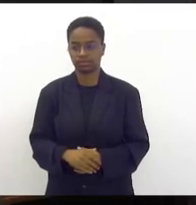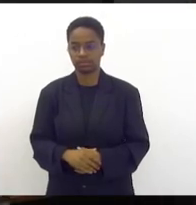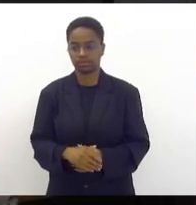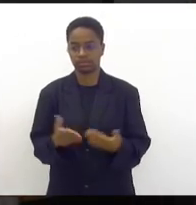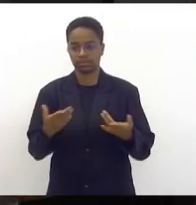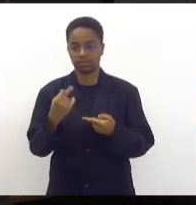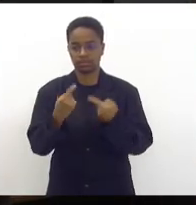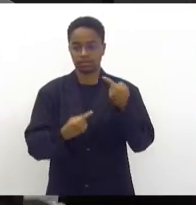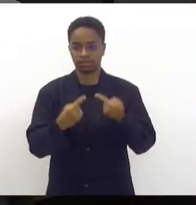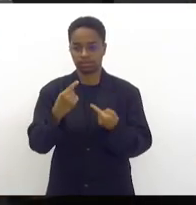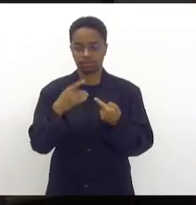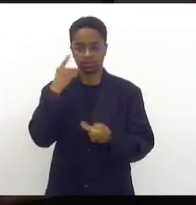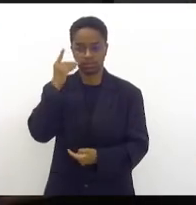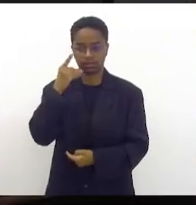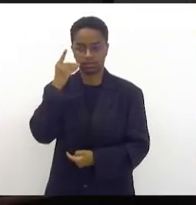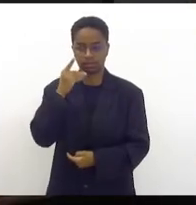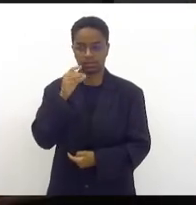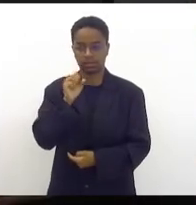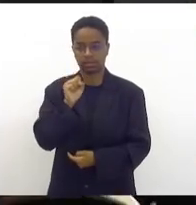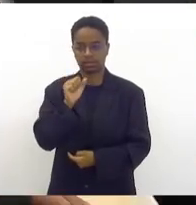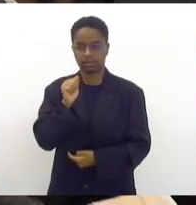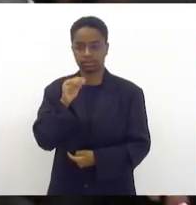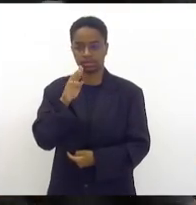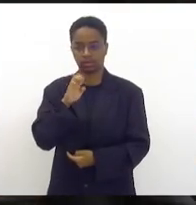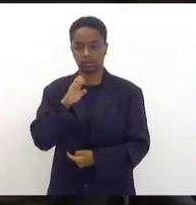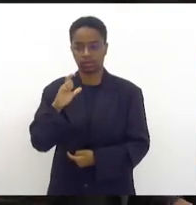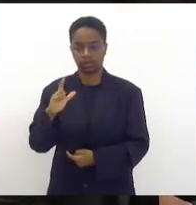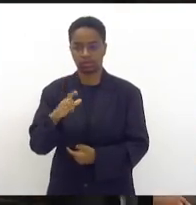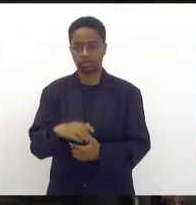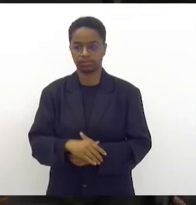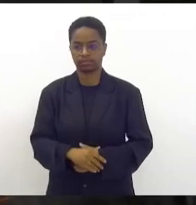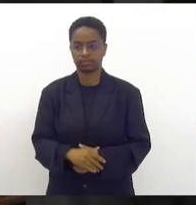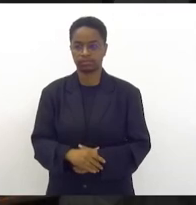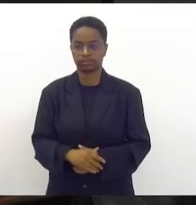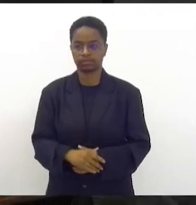Para discutir, nosso nobre deputado Samuel Malafaia.